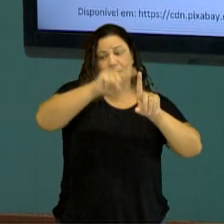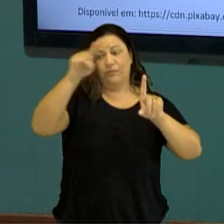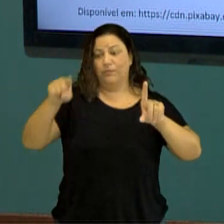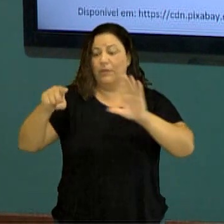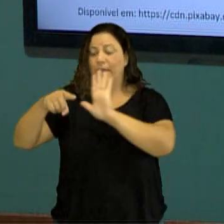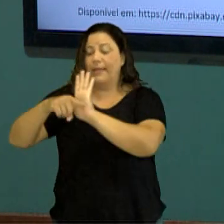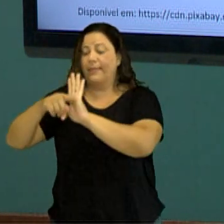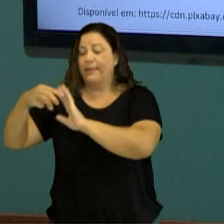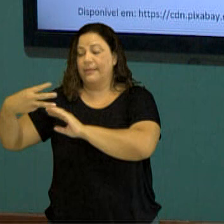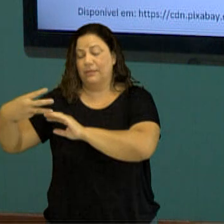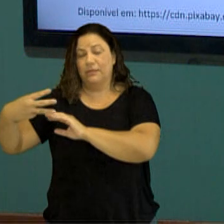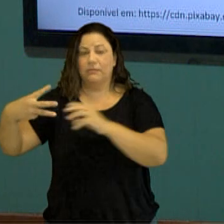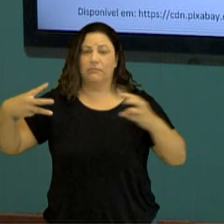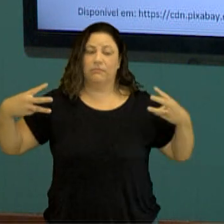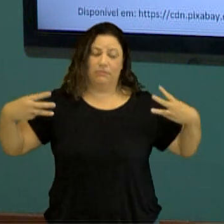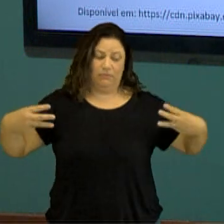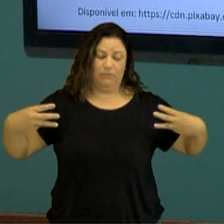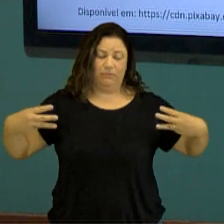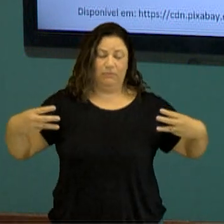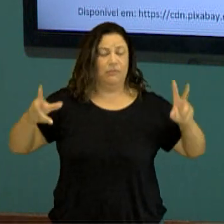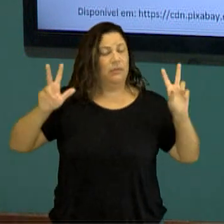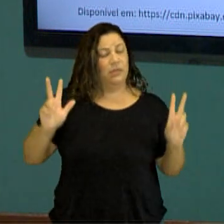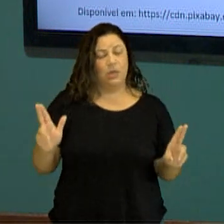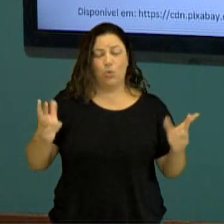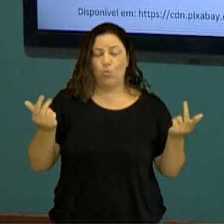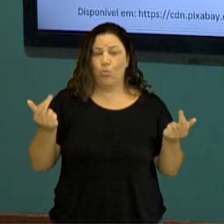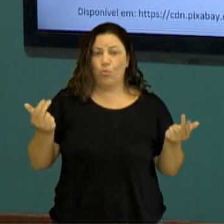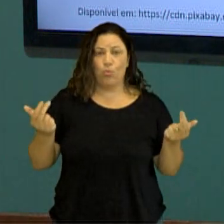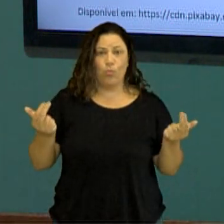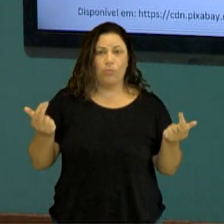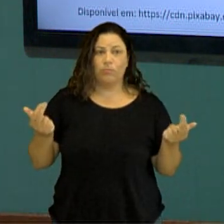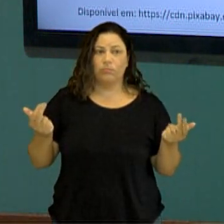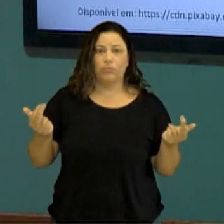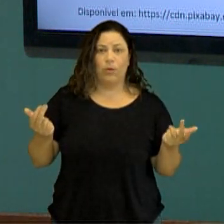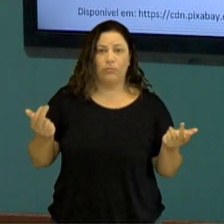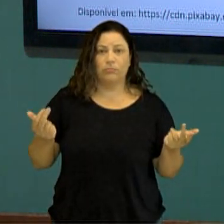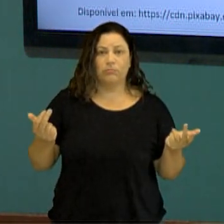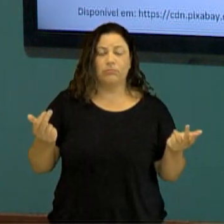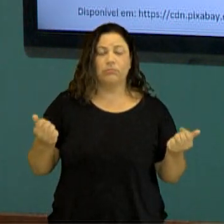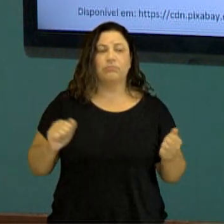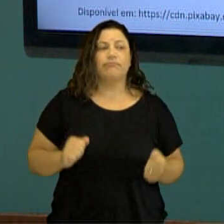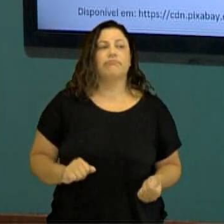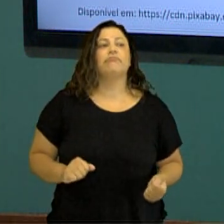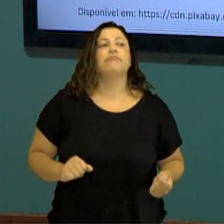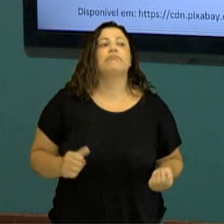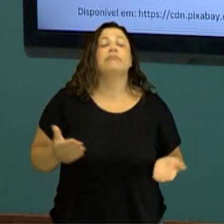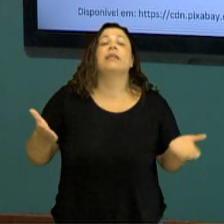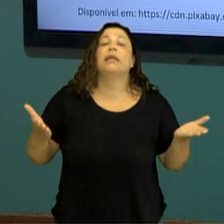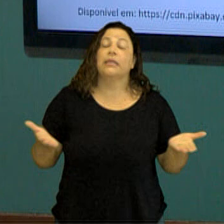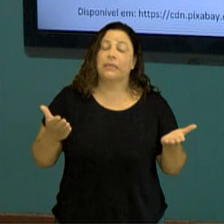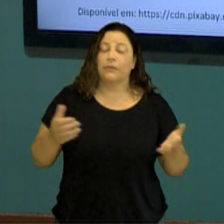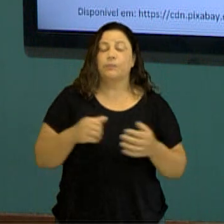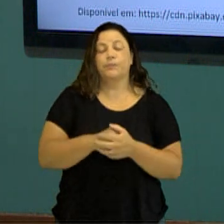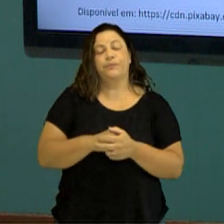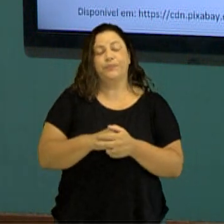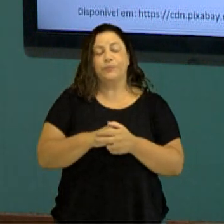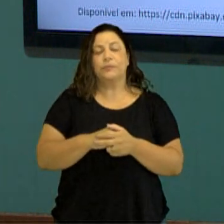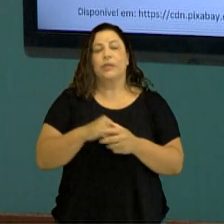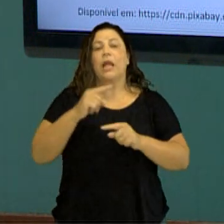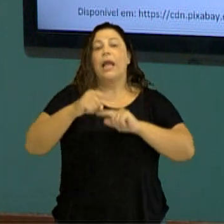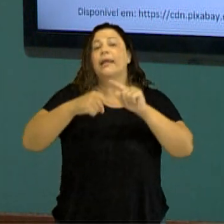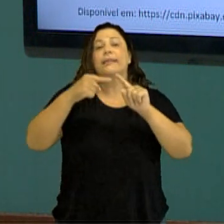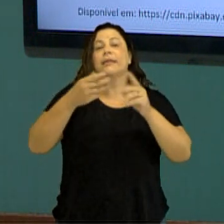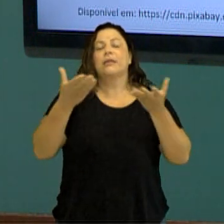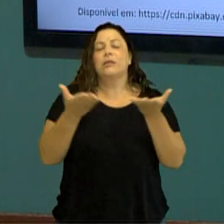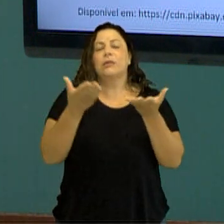negativa também deve ser 3. Beleza? Pois bem, dentre essas cargas, nós vamos